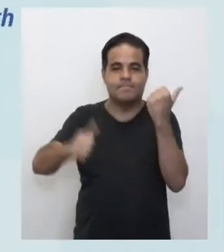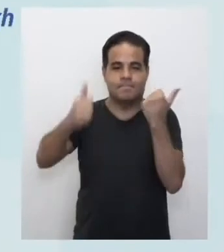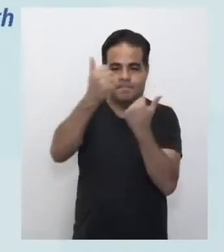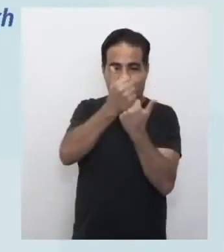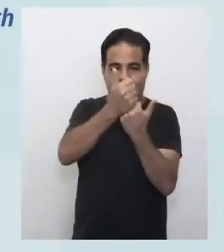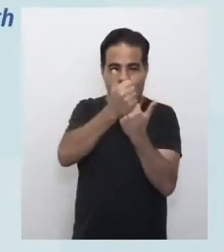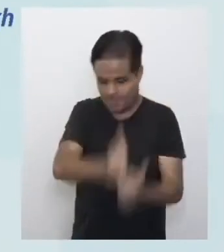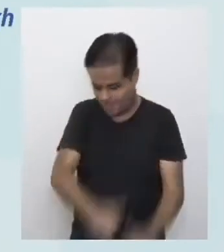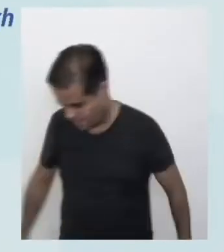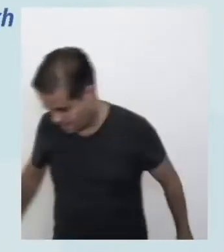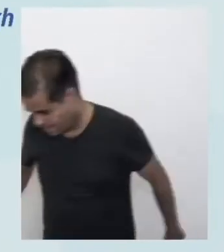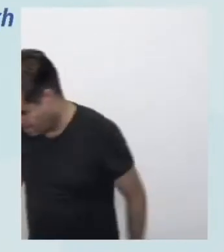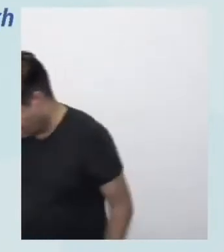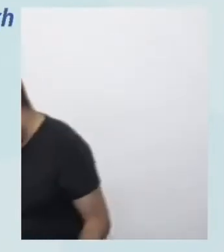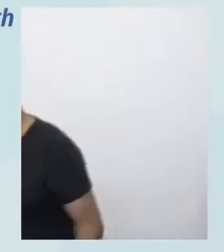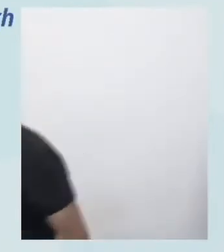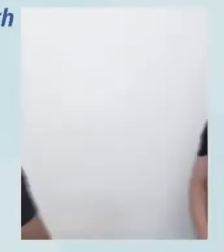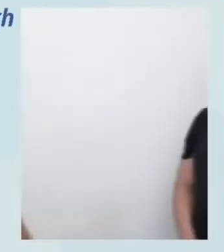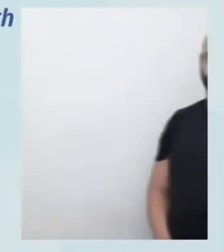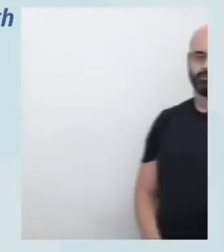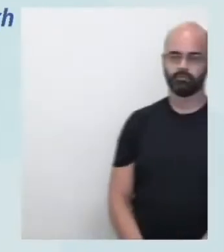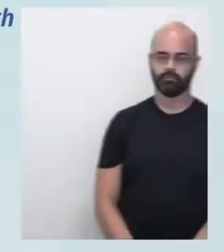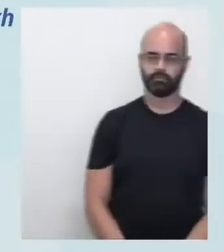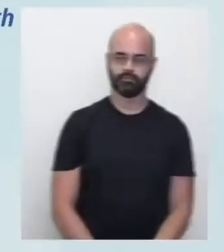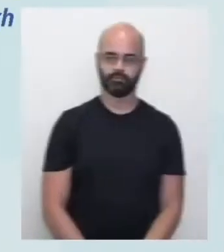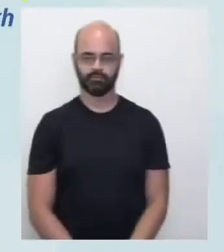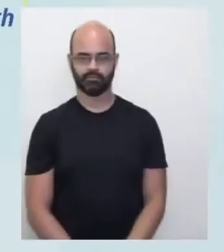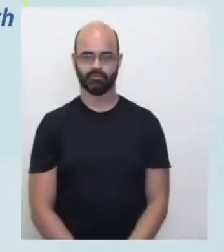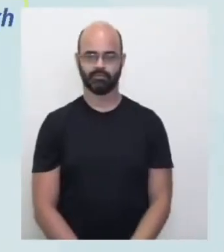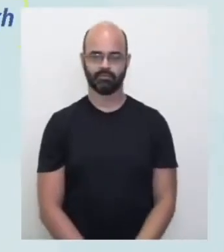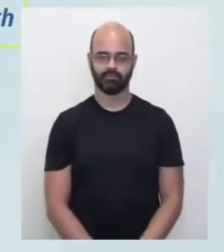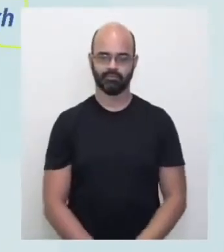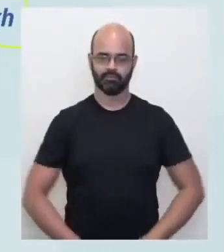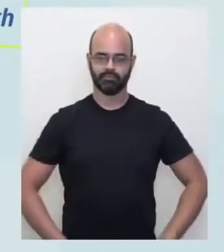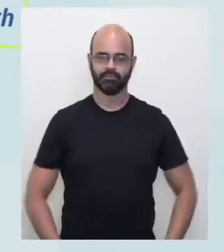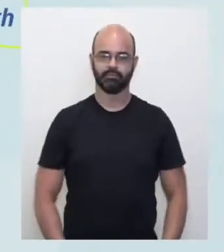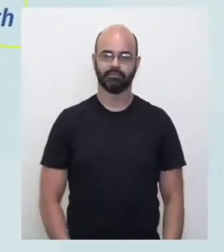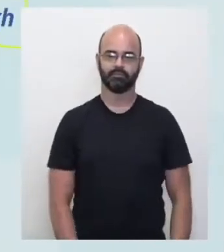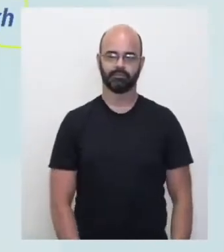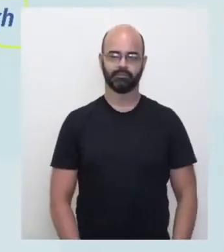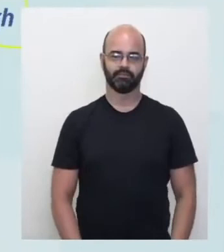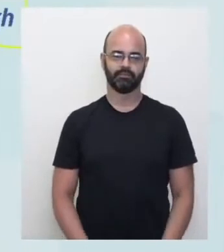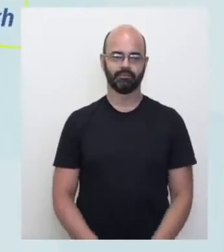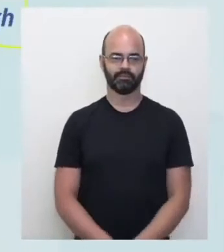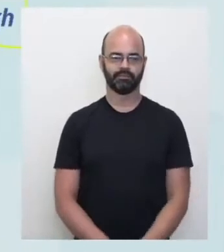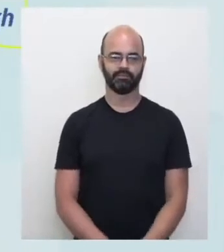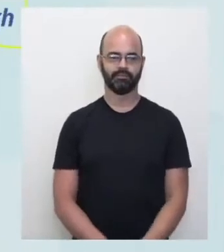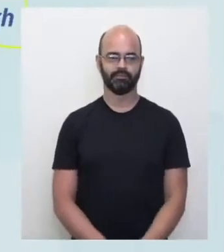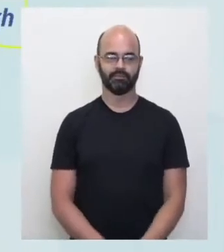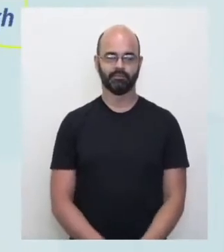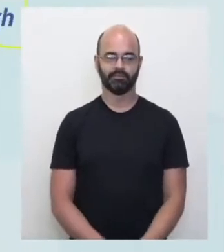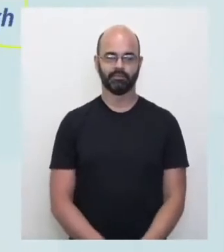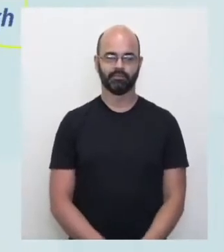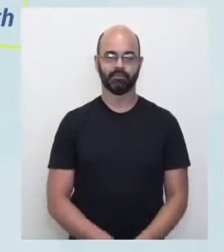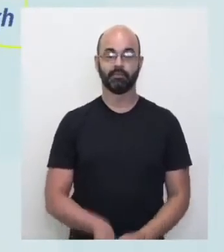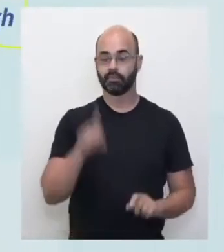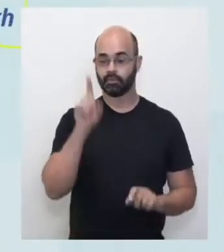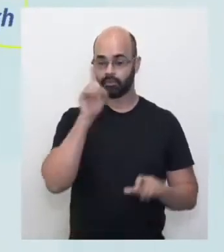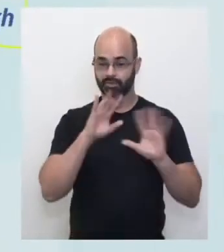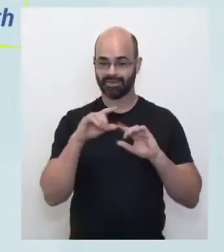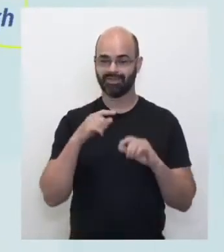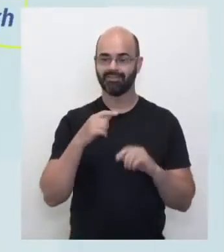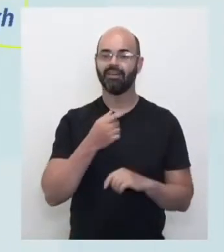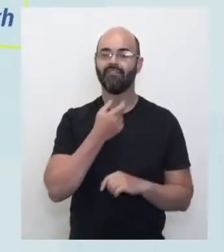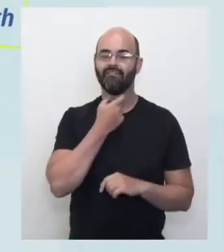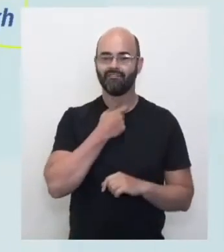que fazem as pessoas rirem. E aí a pronúncia, o João vai pronunciar agora para vocês. Olha só, laugh, tá certo,